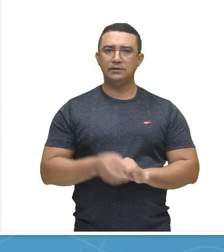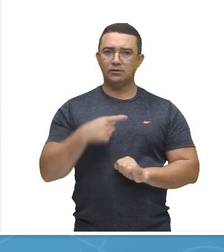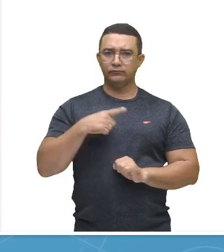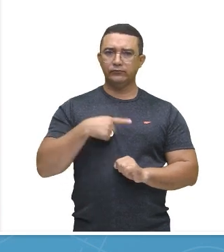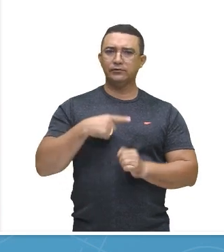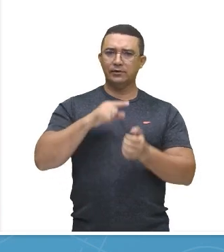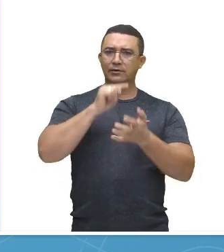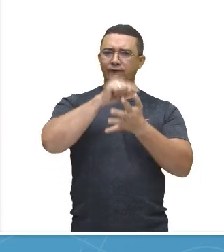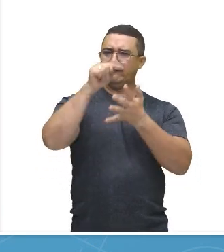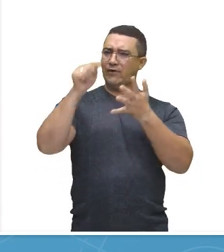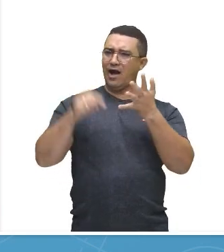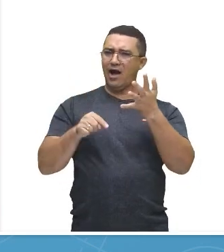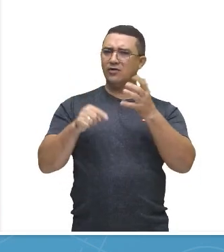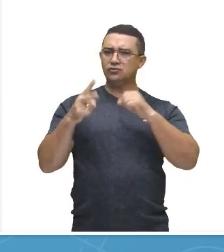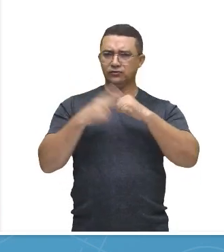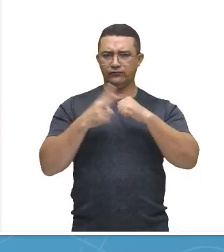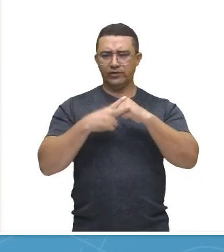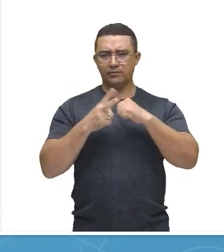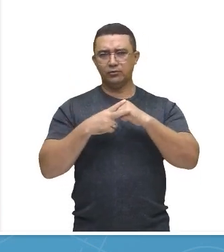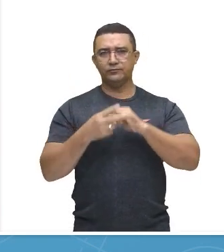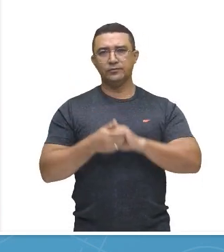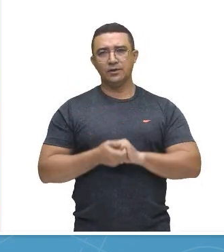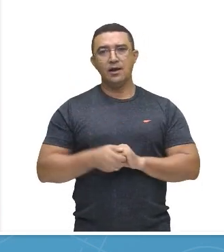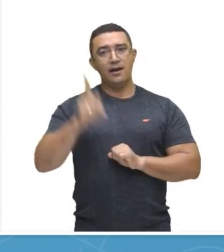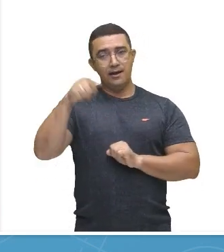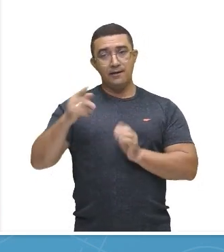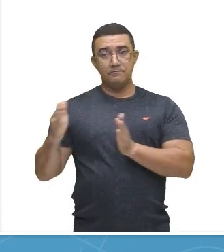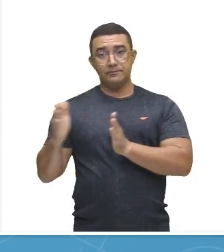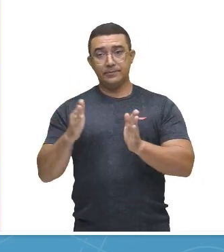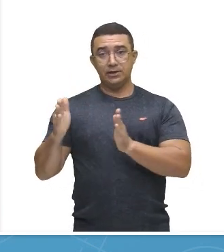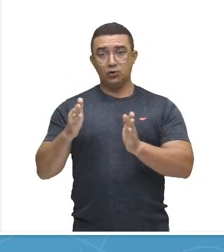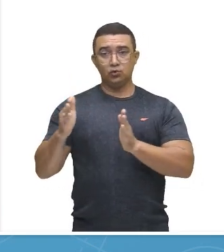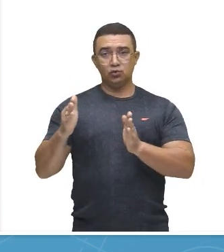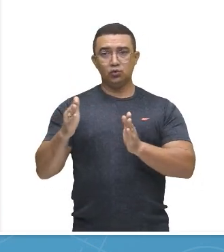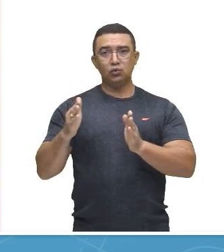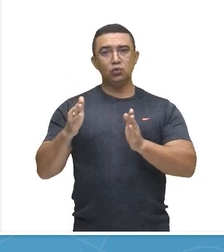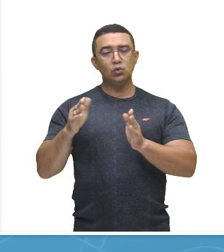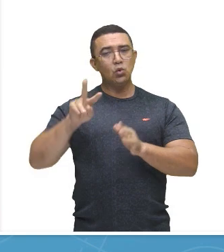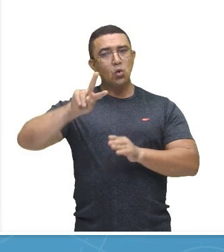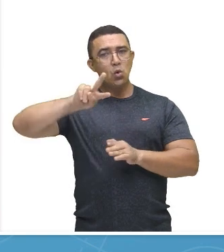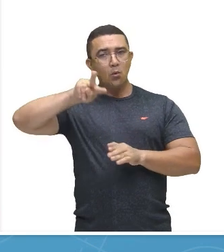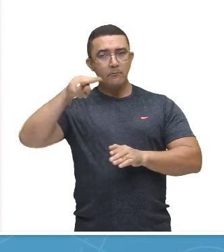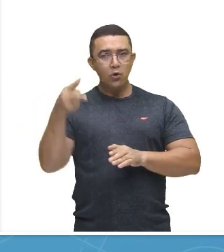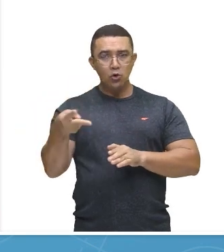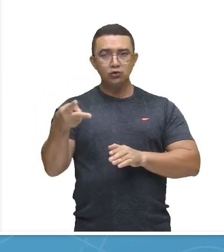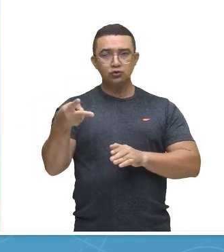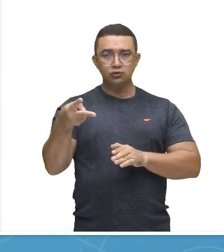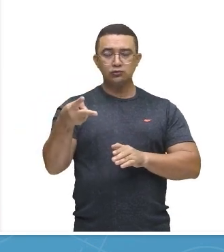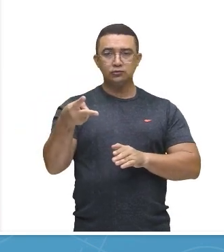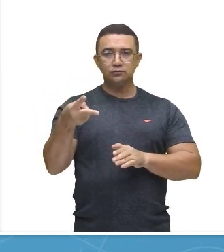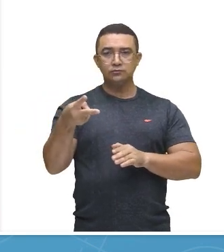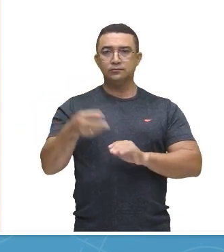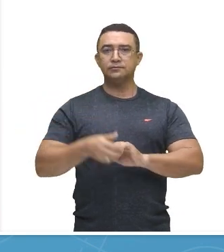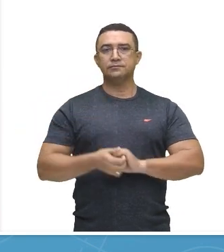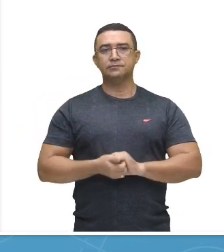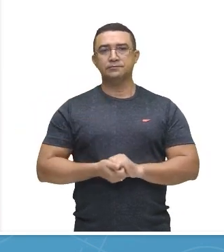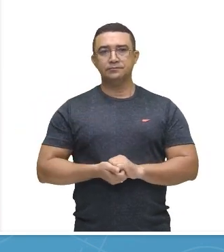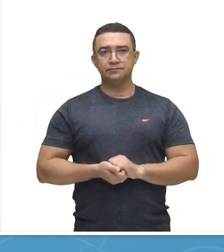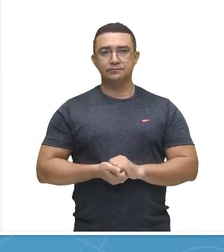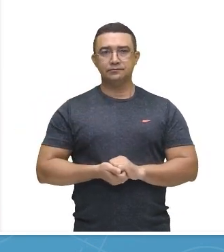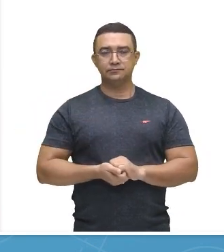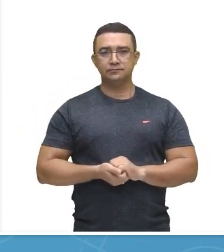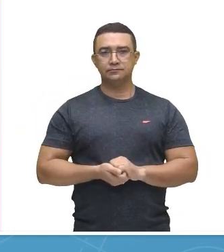verbos. Por isso eu vou dizer que é período composto. Observe o segundo exemplo aí. Seu território